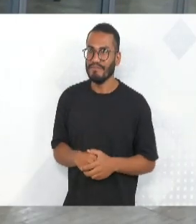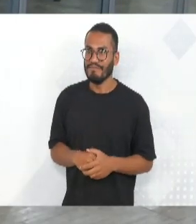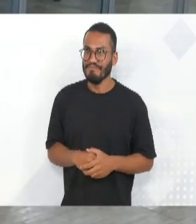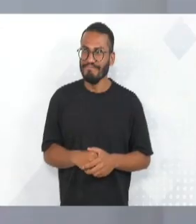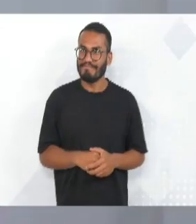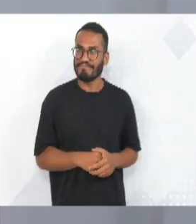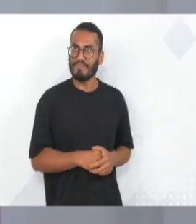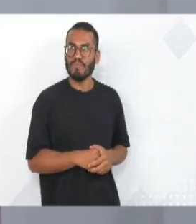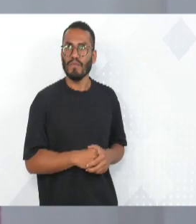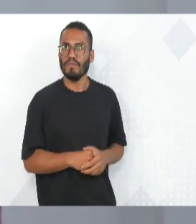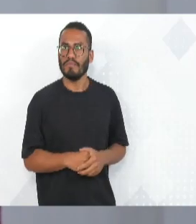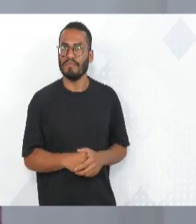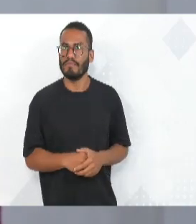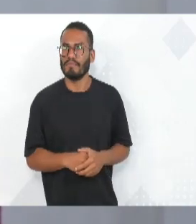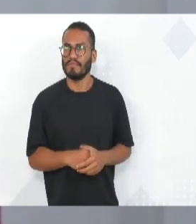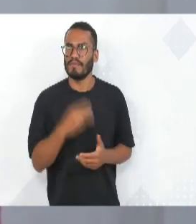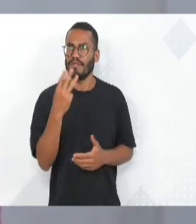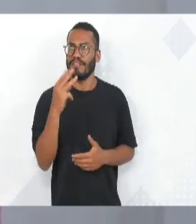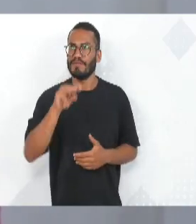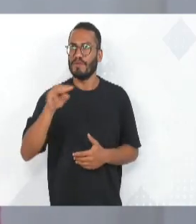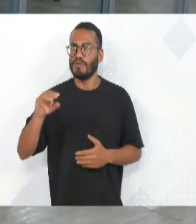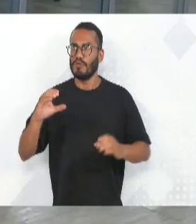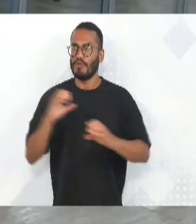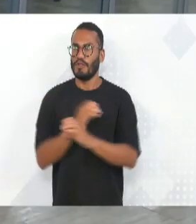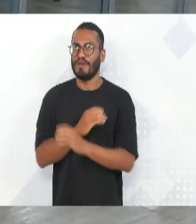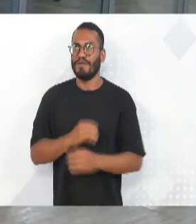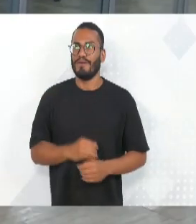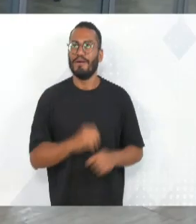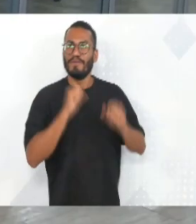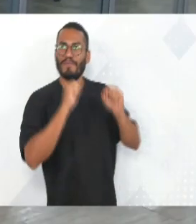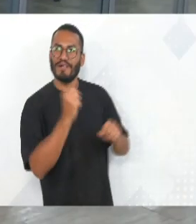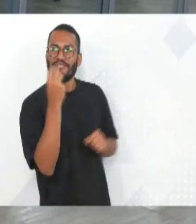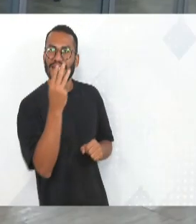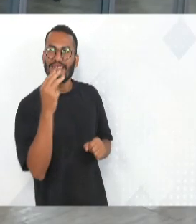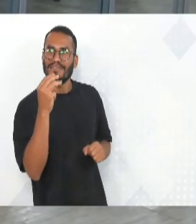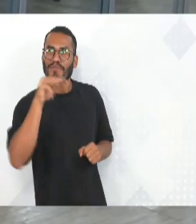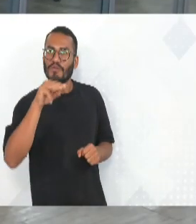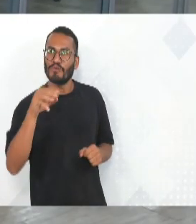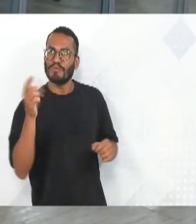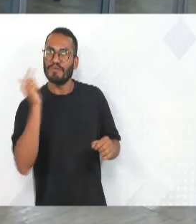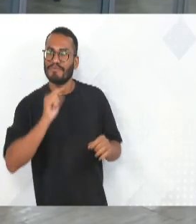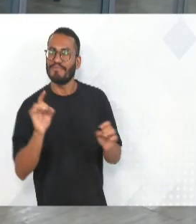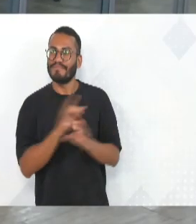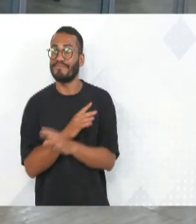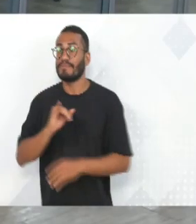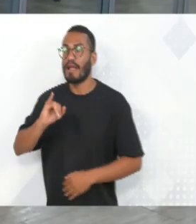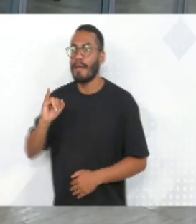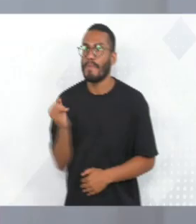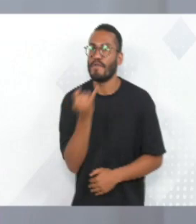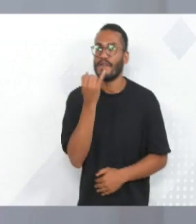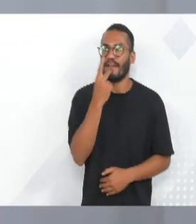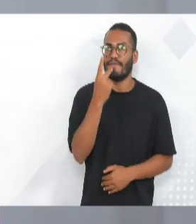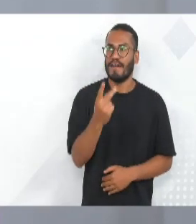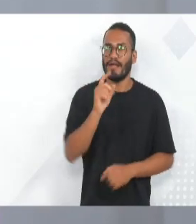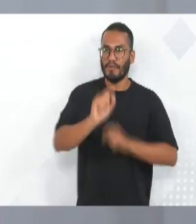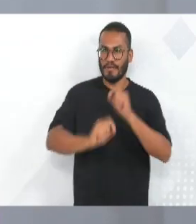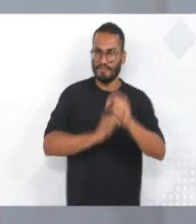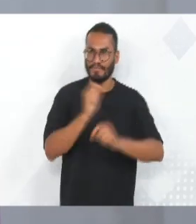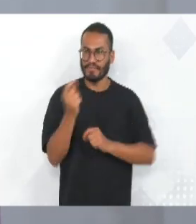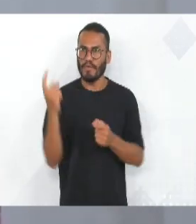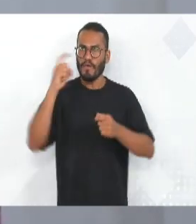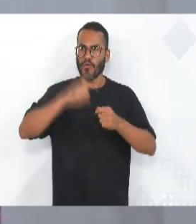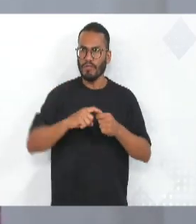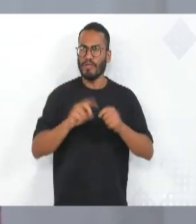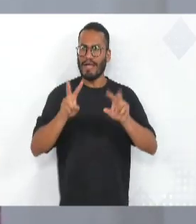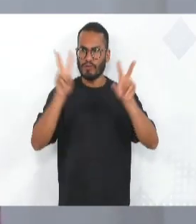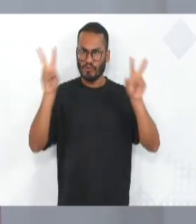Obrigado pode ser três minutos então Ao Total três minutos para você poder concluir vamos aproveitar para falar e voltando